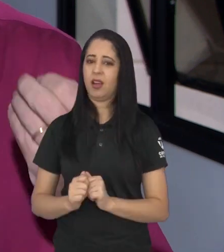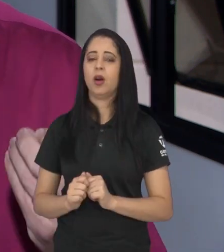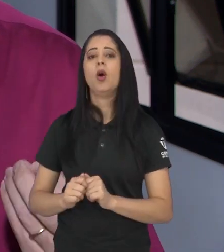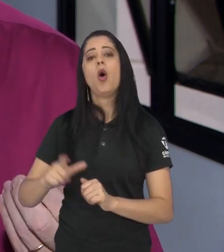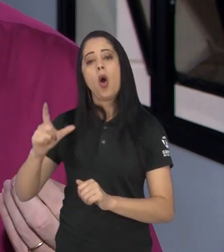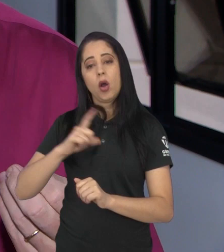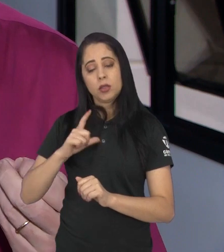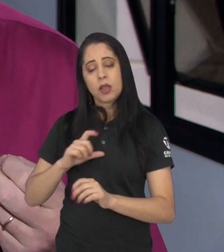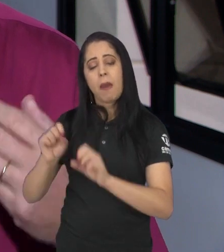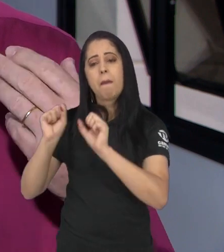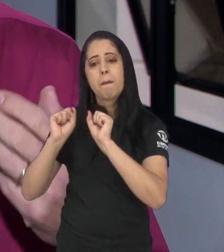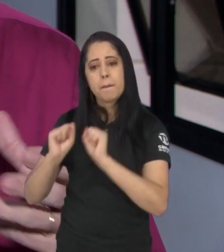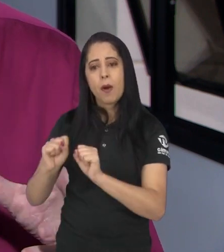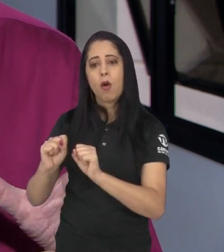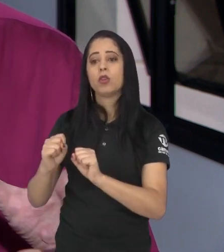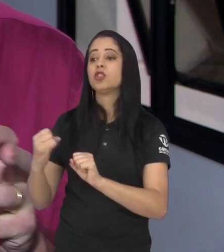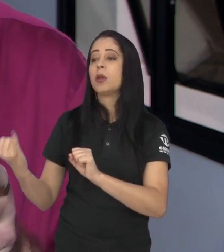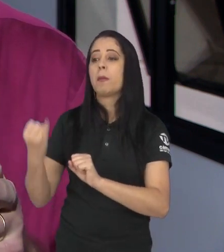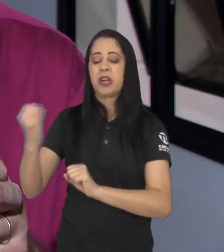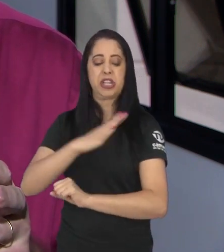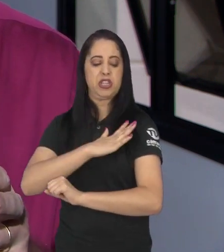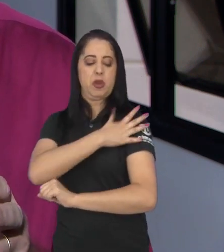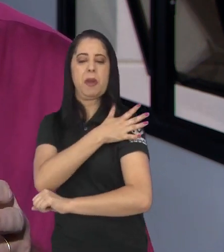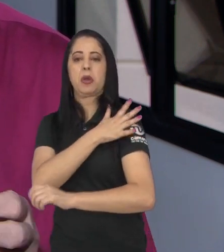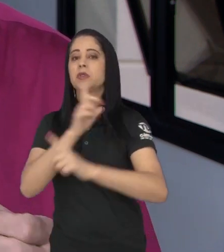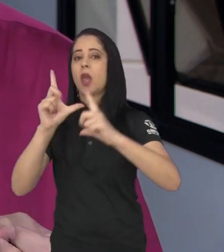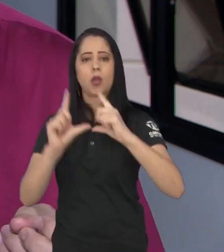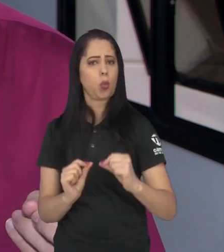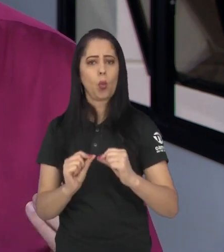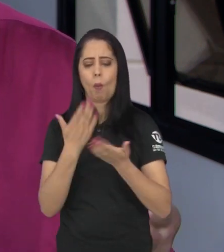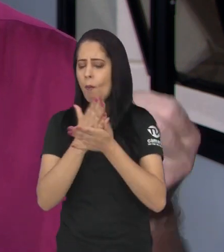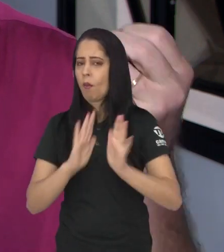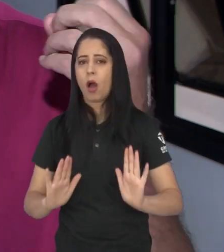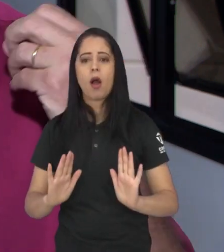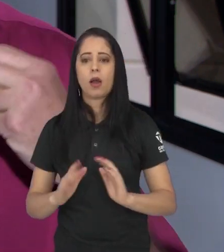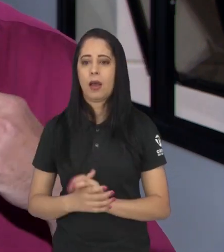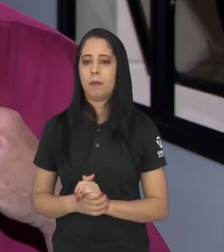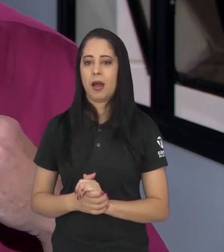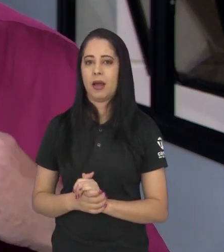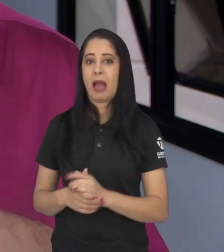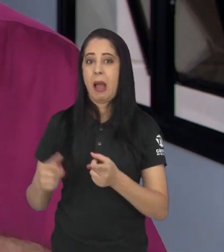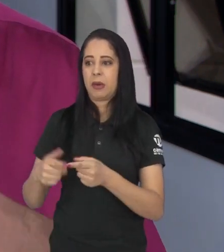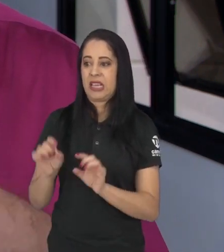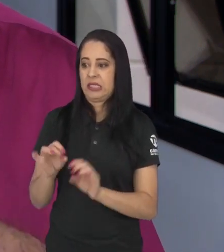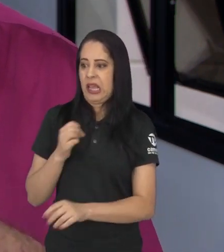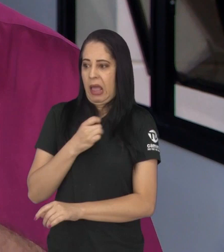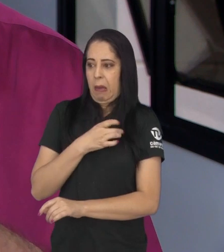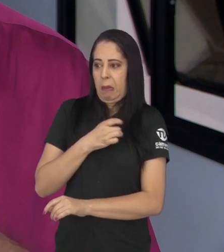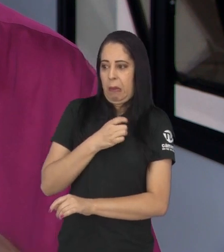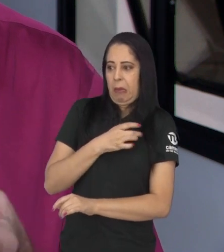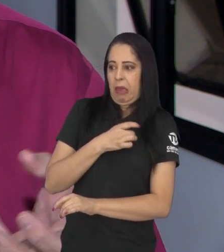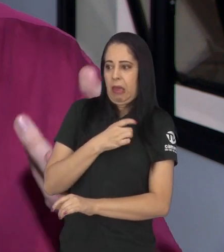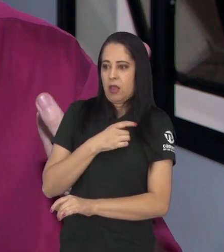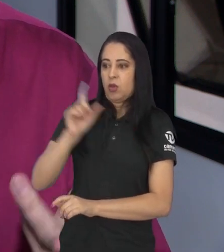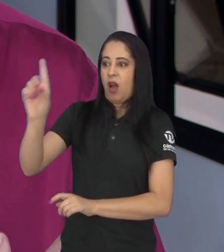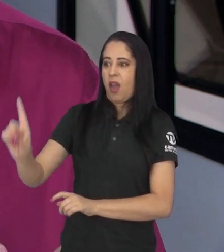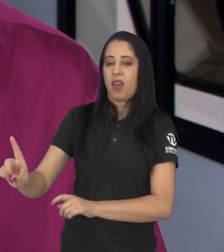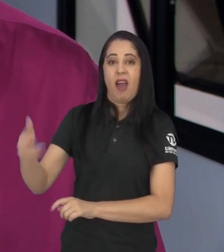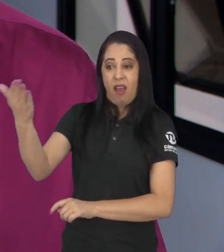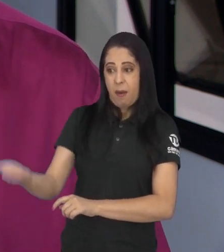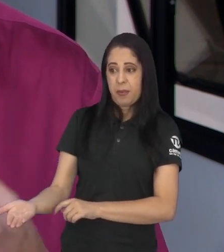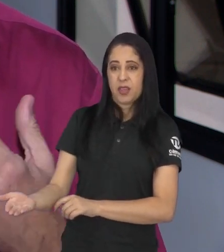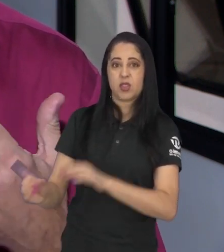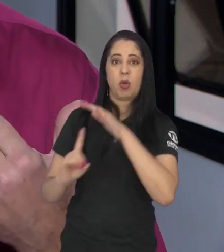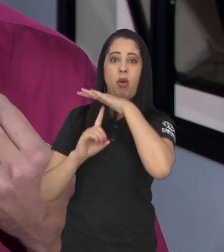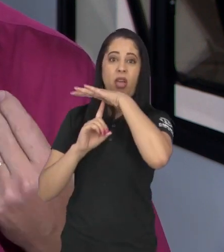existem precauções e é importante a gente tirar esse preconceito, porque o medo do preconceito causa a